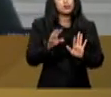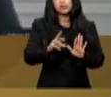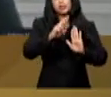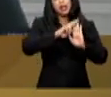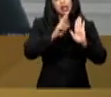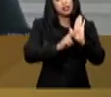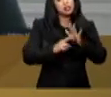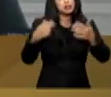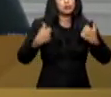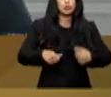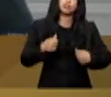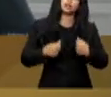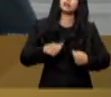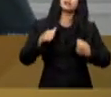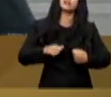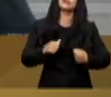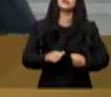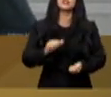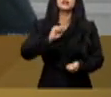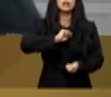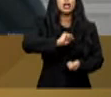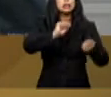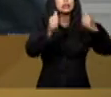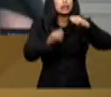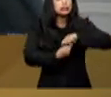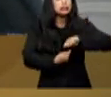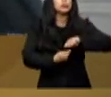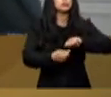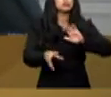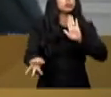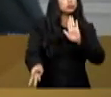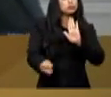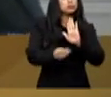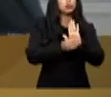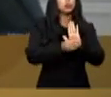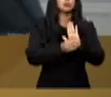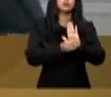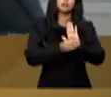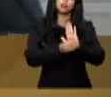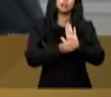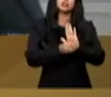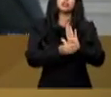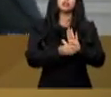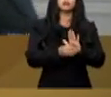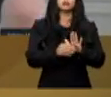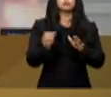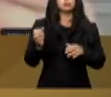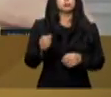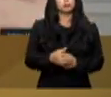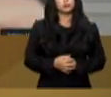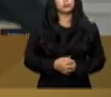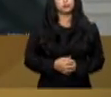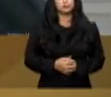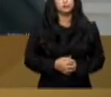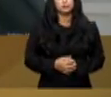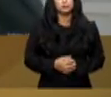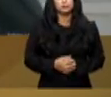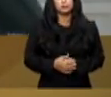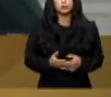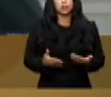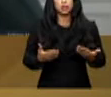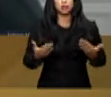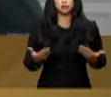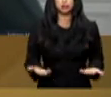regras necessárias para essa adequação, para essa implementação da nova sistemática. É por